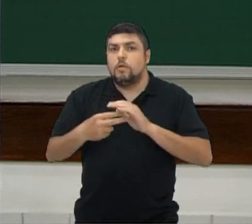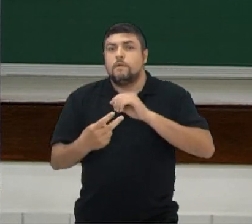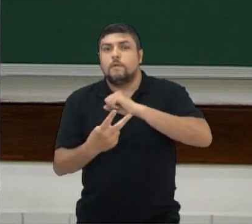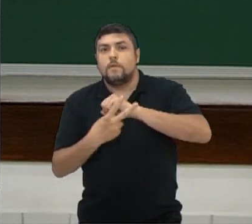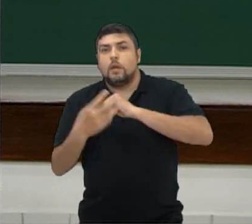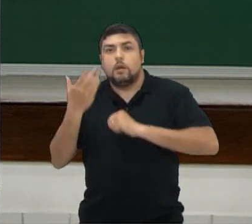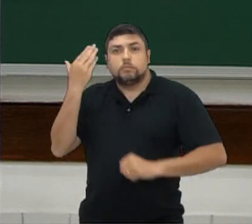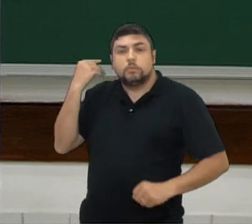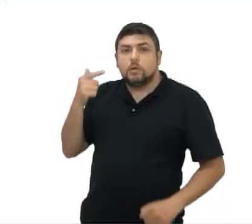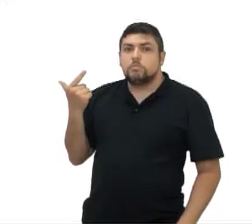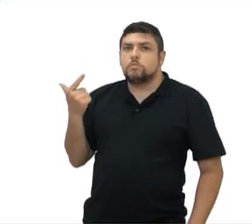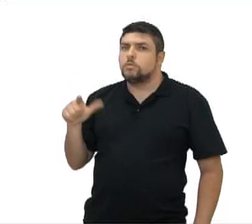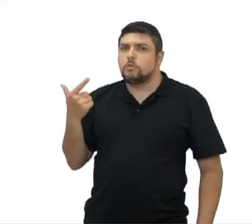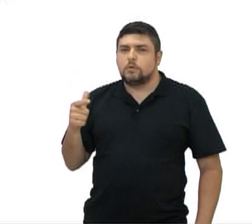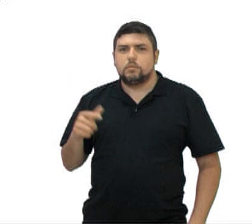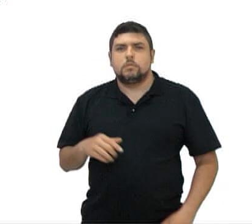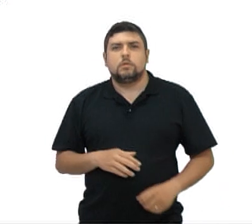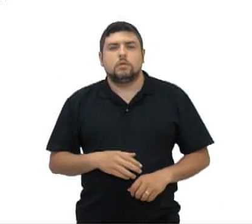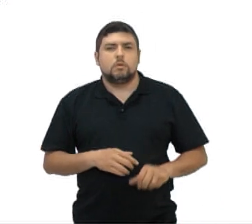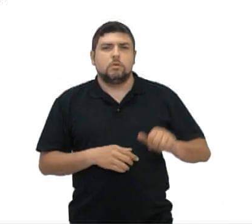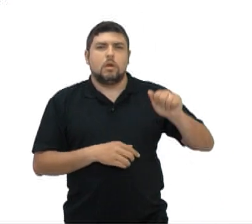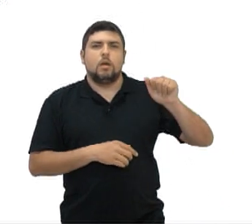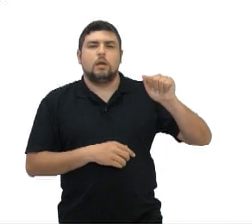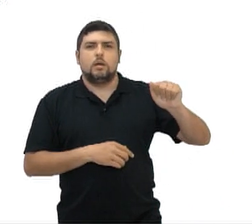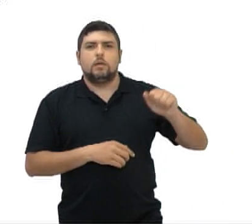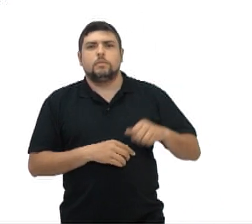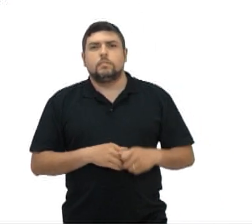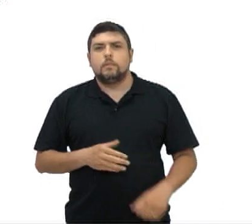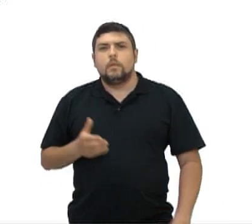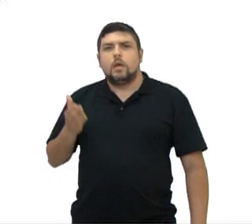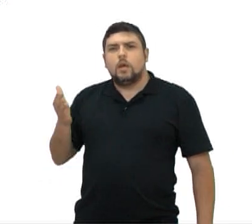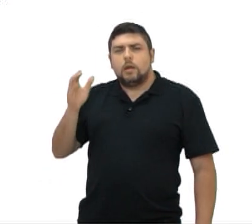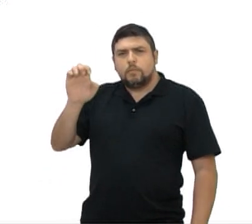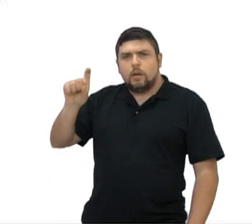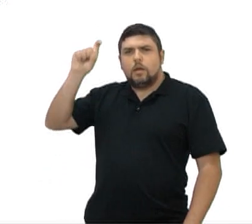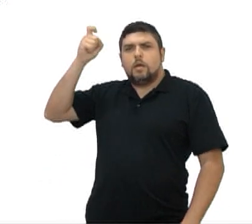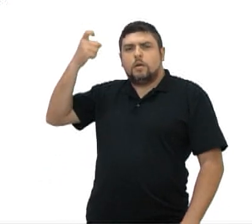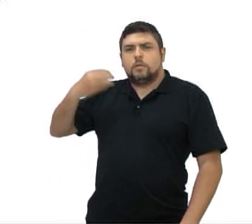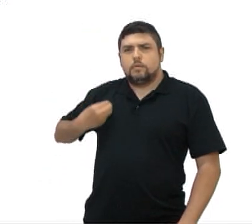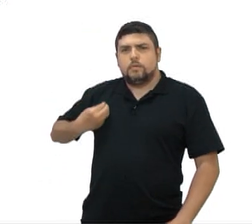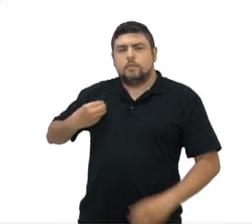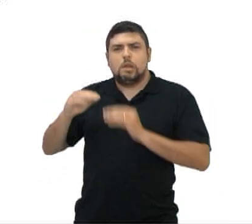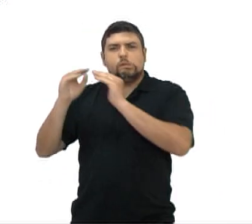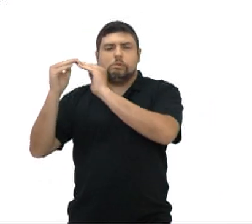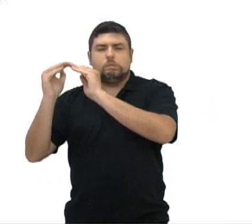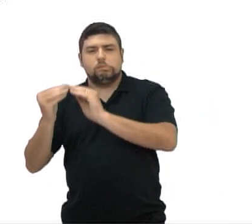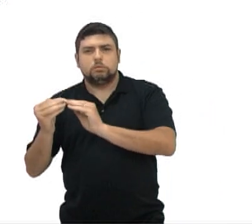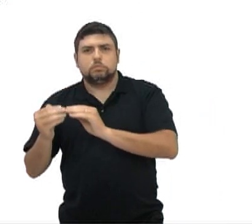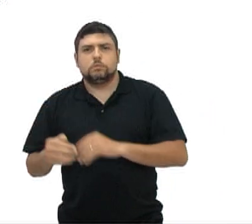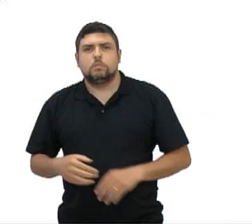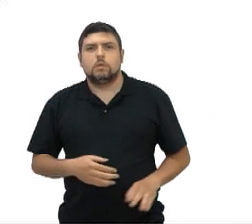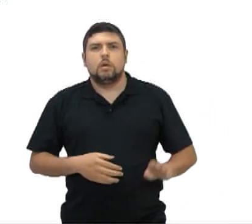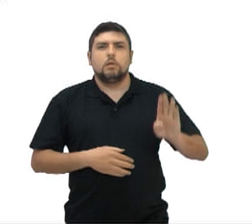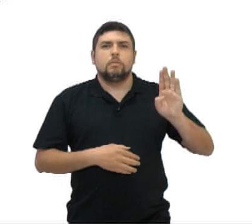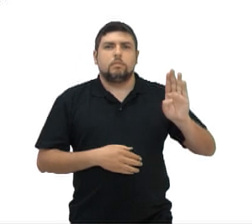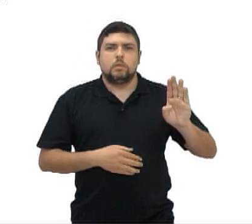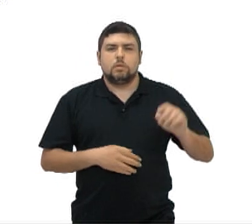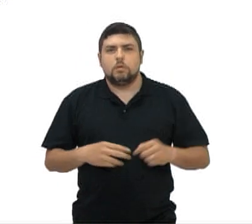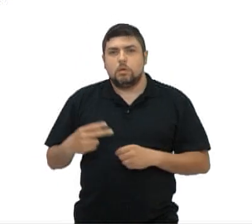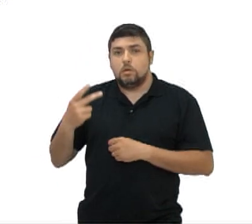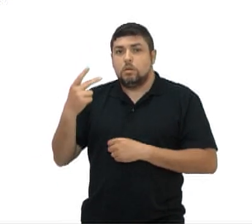Então, vocês vão analisar lá. Alternativa A, Carolina morava na favela do Canindé. B, em seu diário relatou a